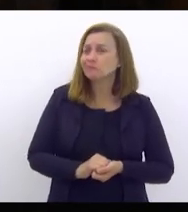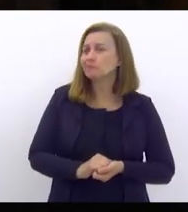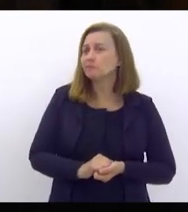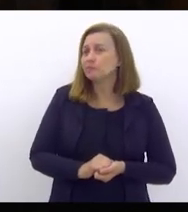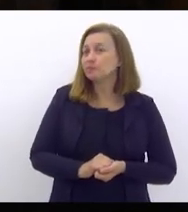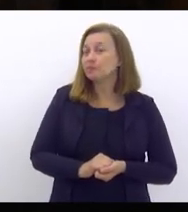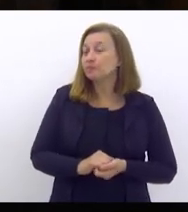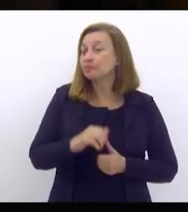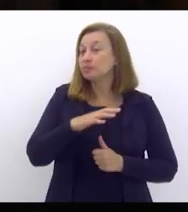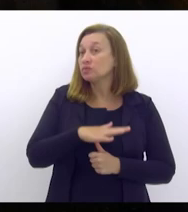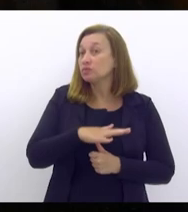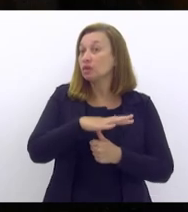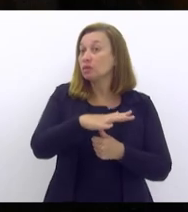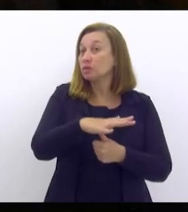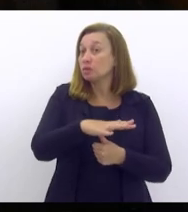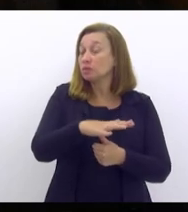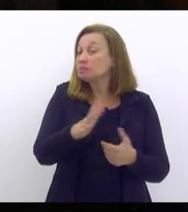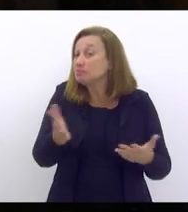o reitor